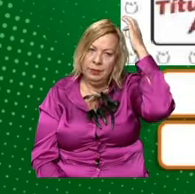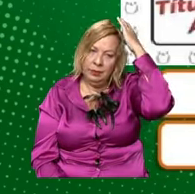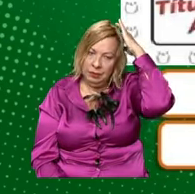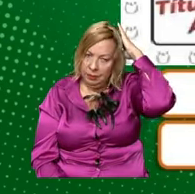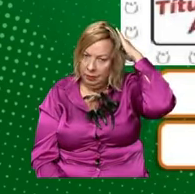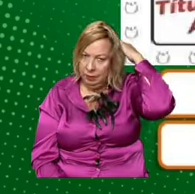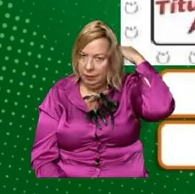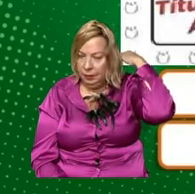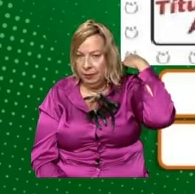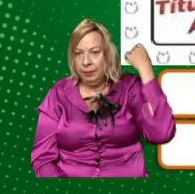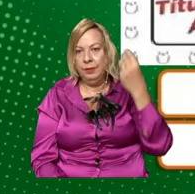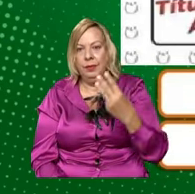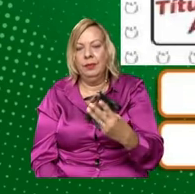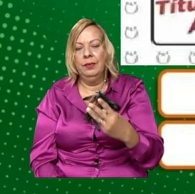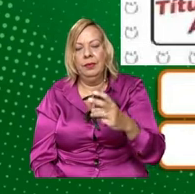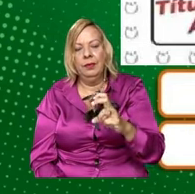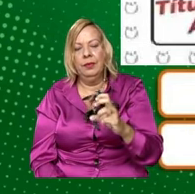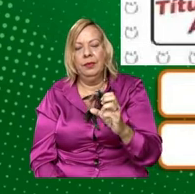Título